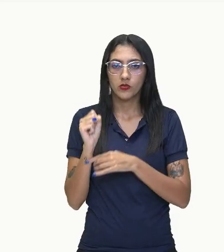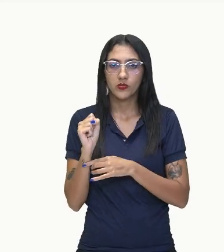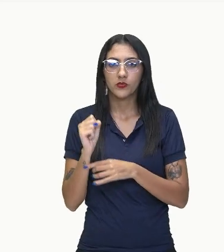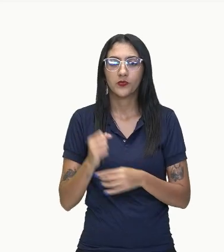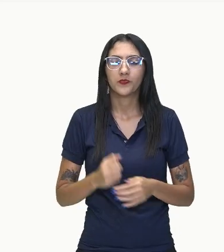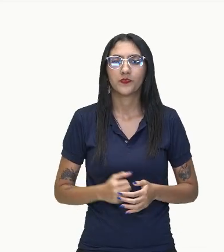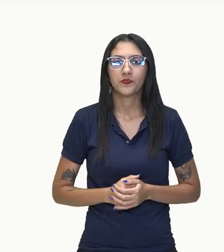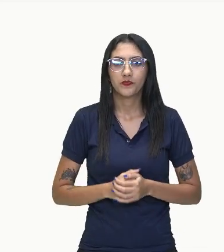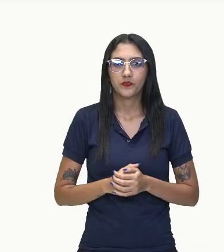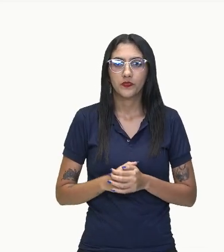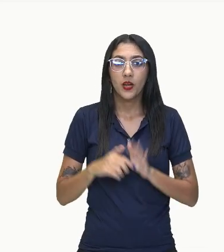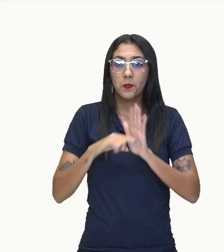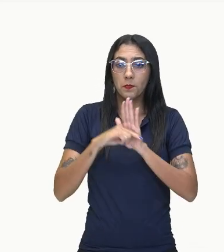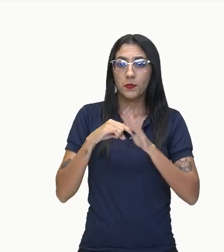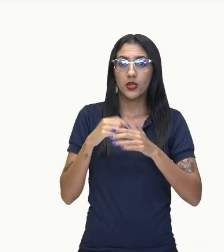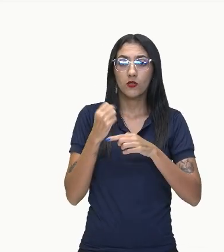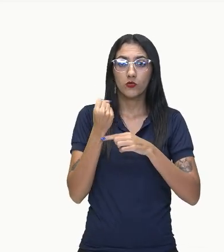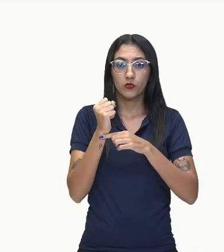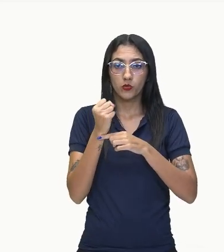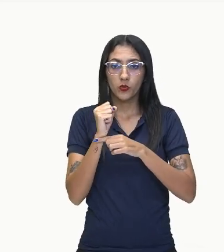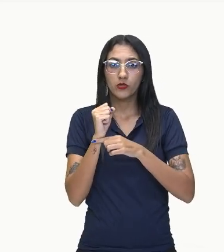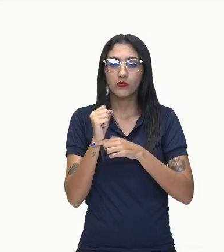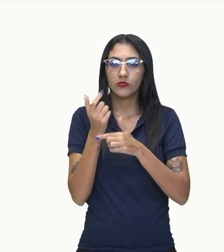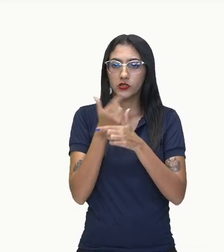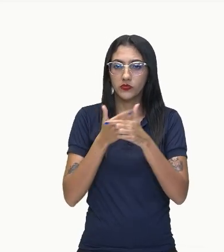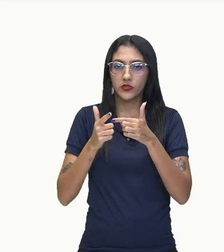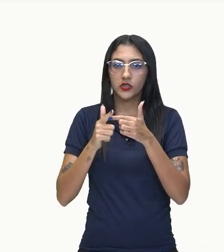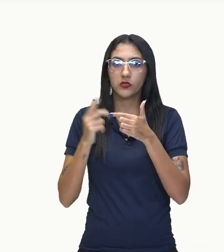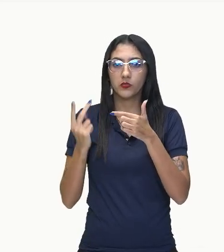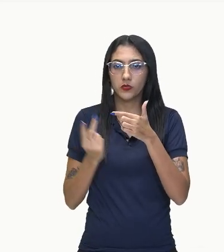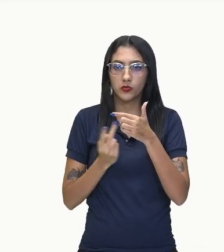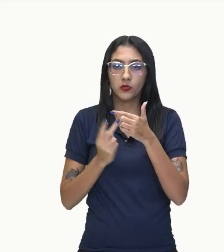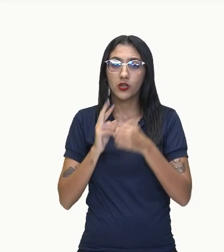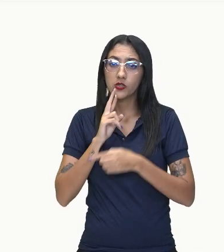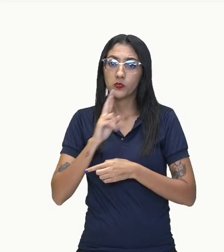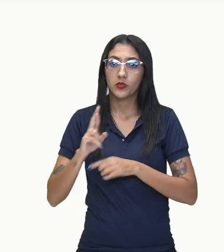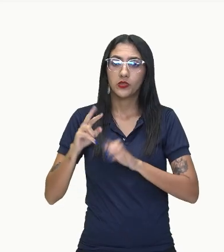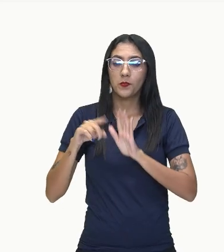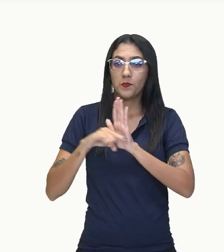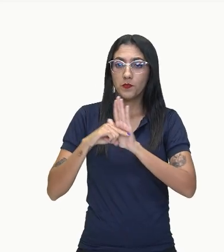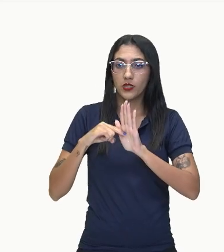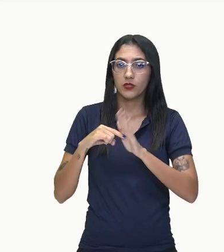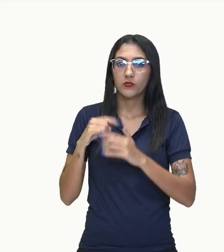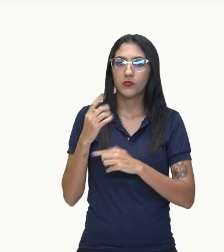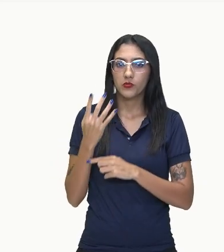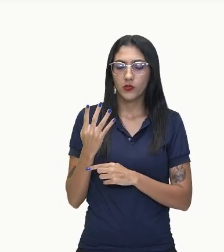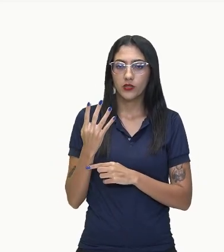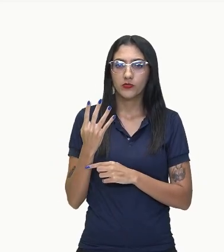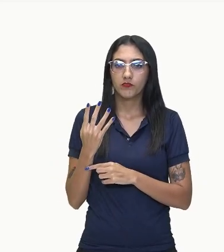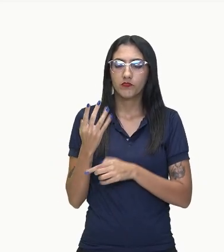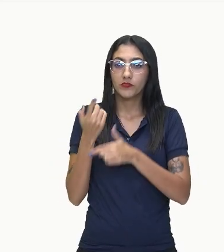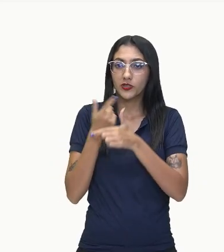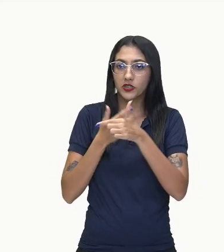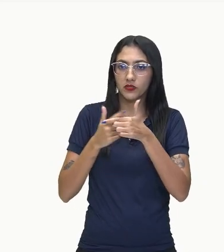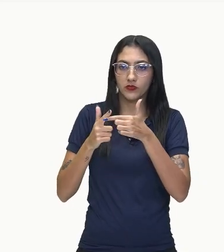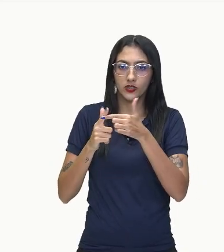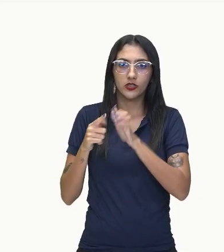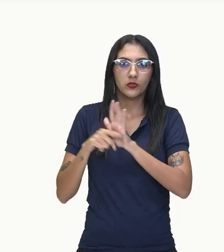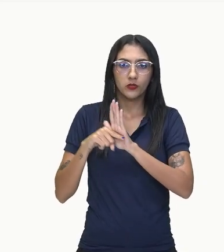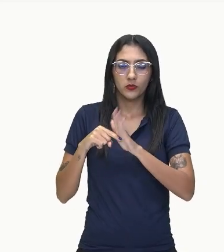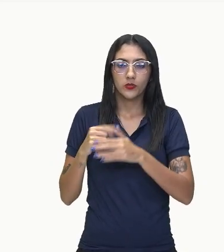Menos 8 dividido por 2, a gente já fez essa conta, é igual a menos 4. E divide por menos